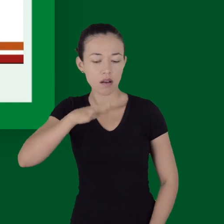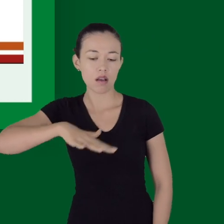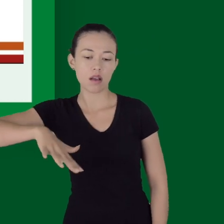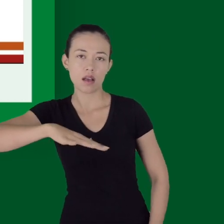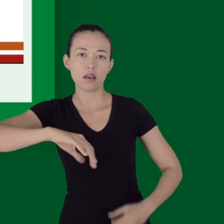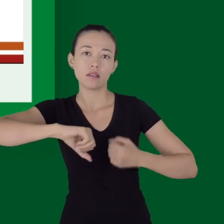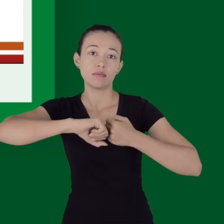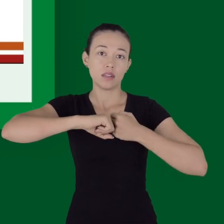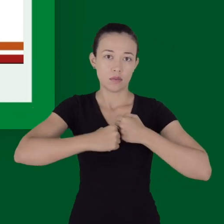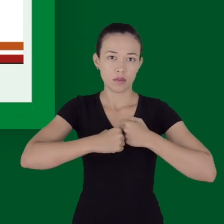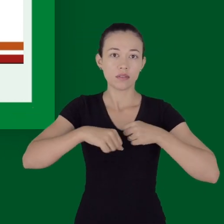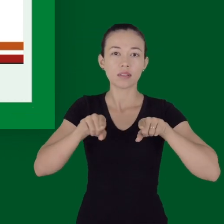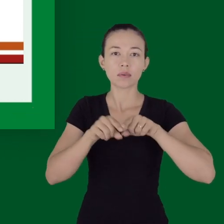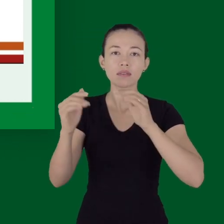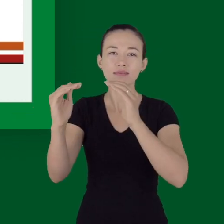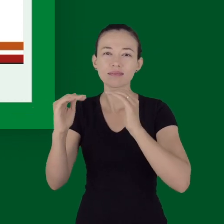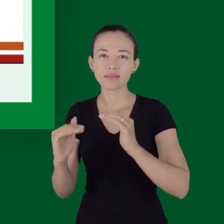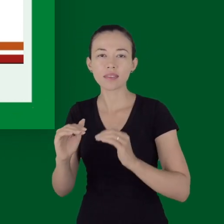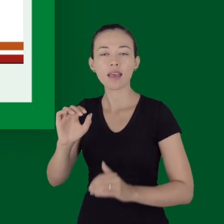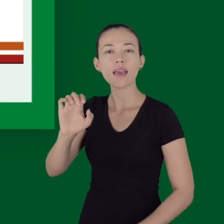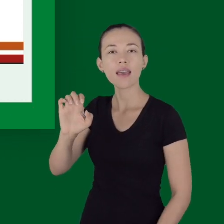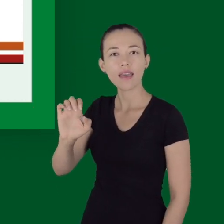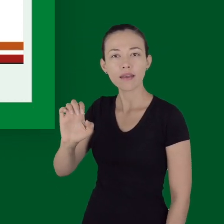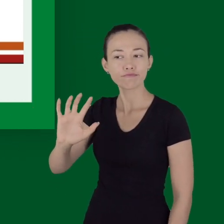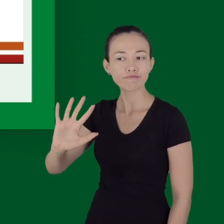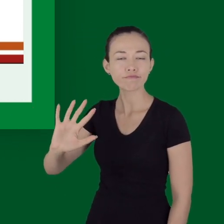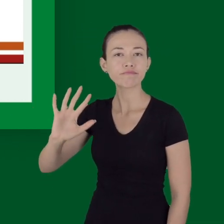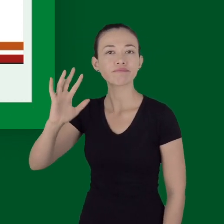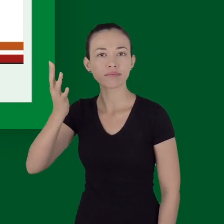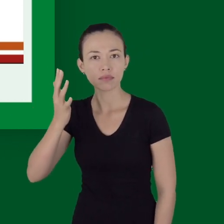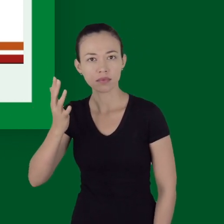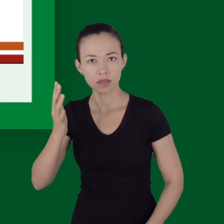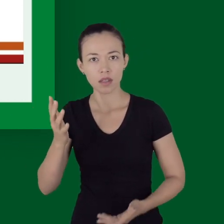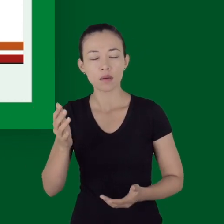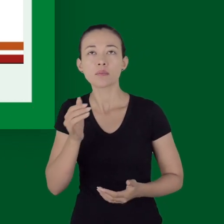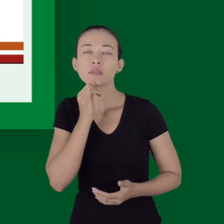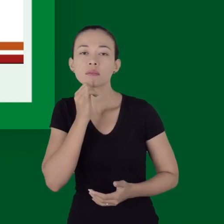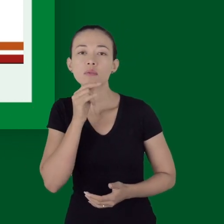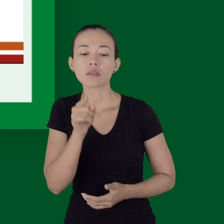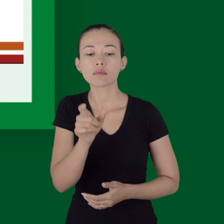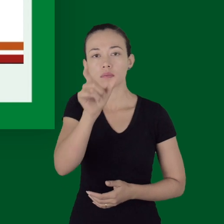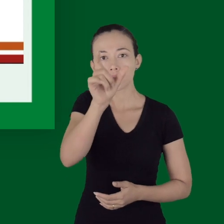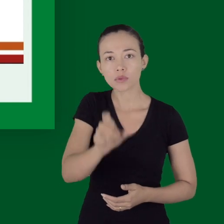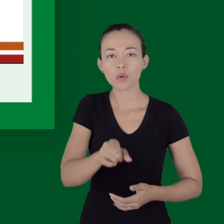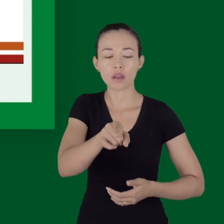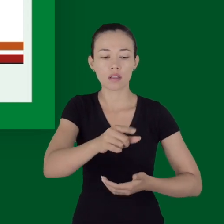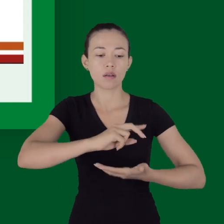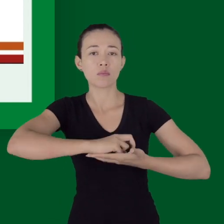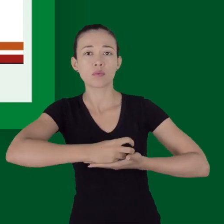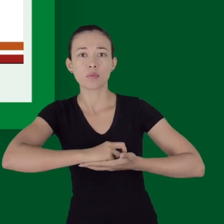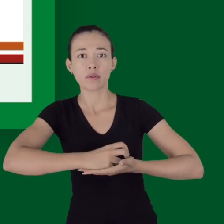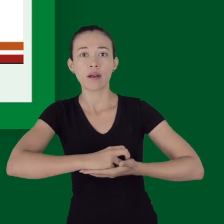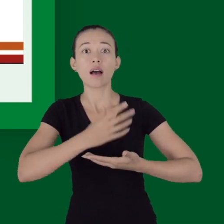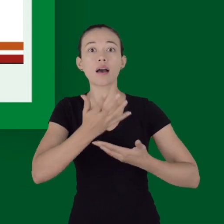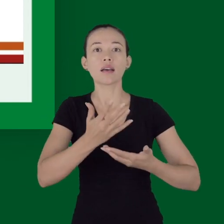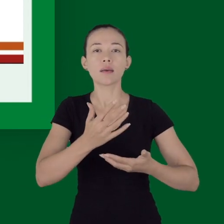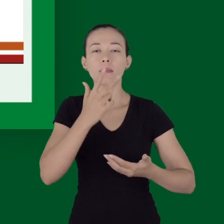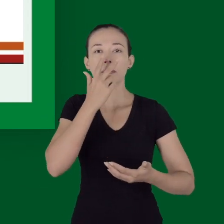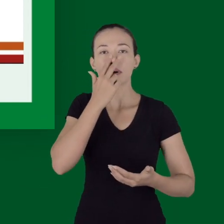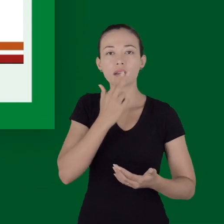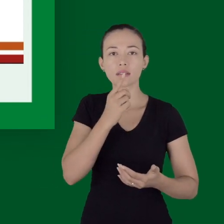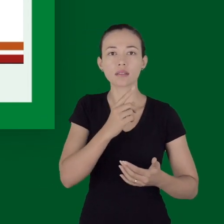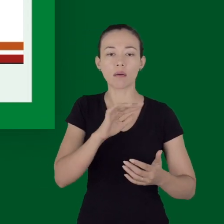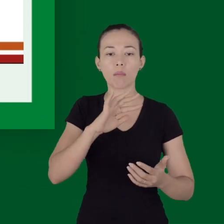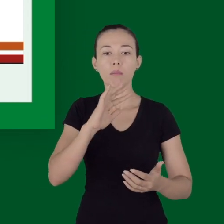principalmente em trauma, né? E eventos, se tem alguma outra coisa associada, a paciente estava tendo um quadro, por exemplo, estava tendo uma crise